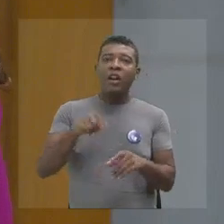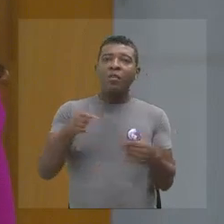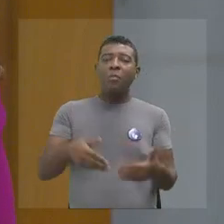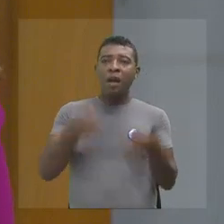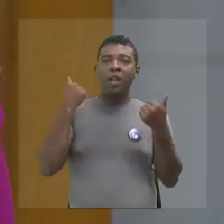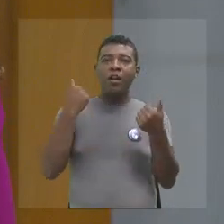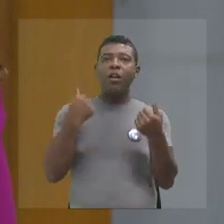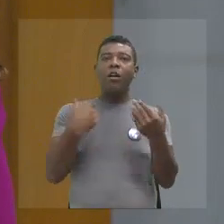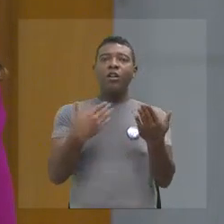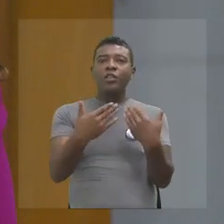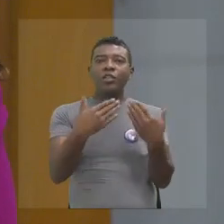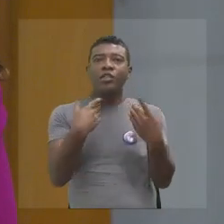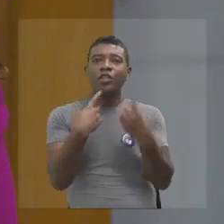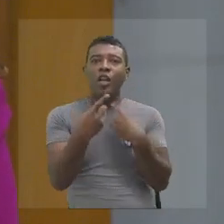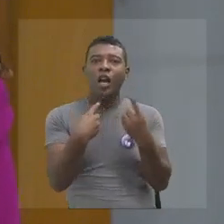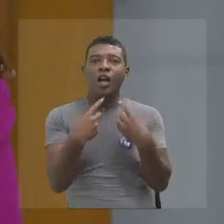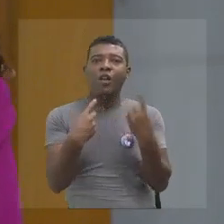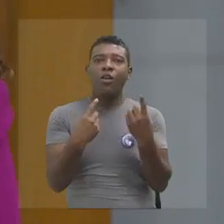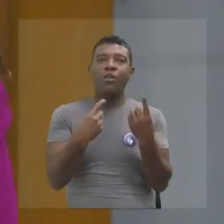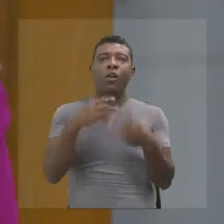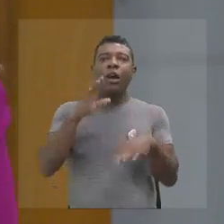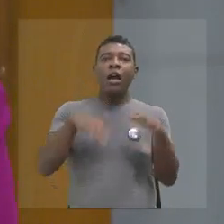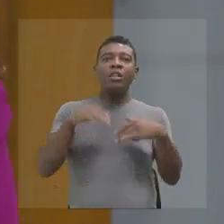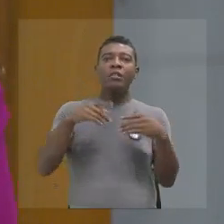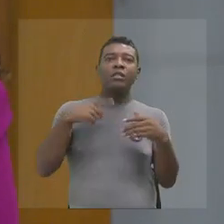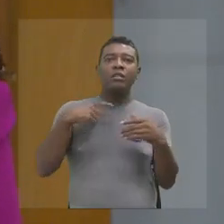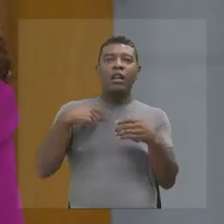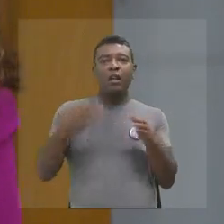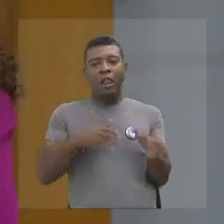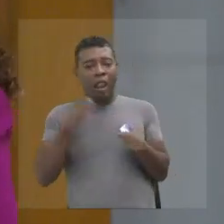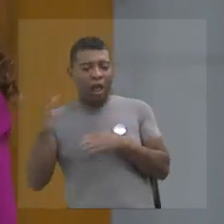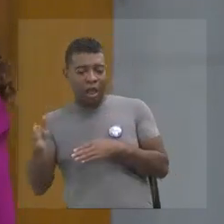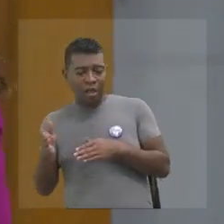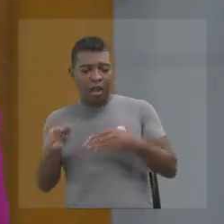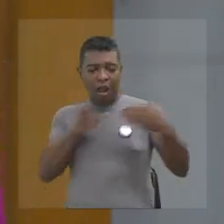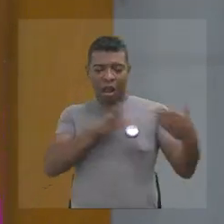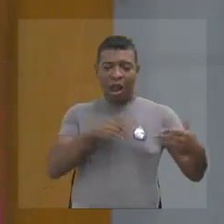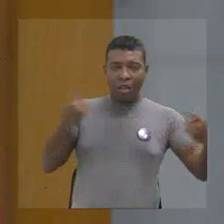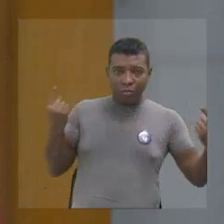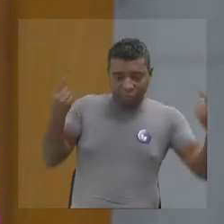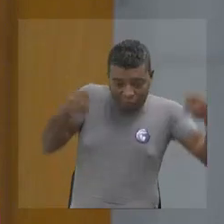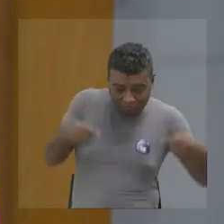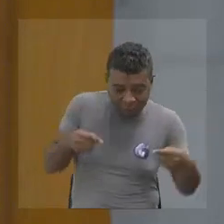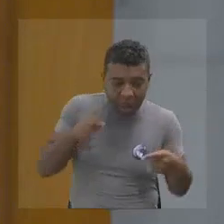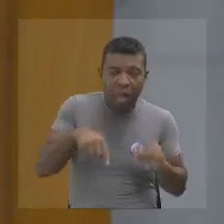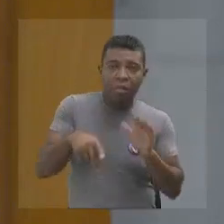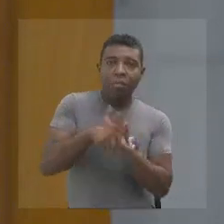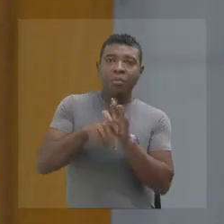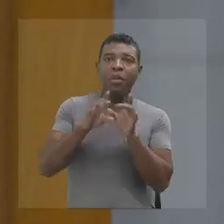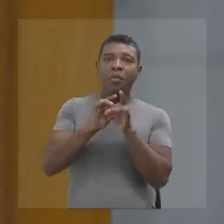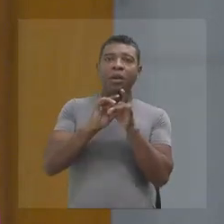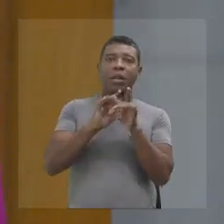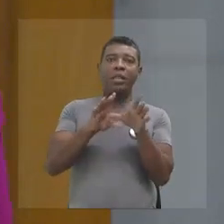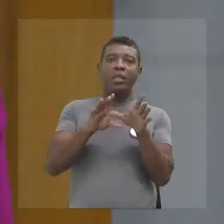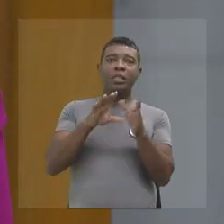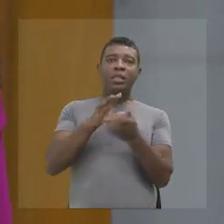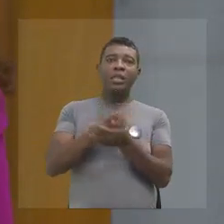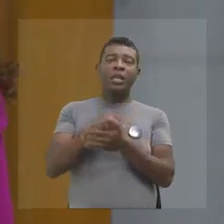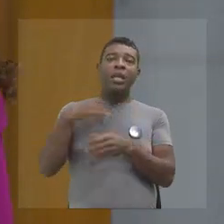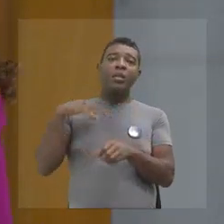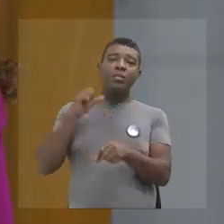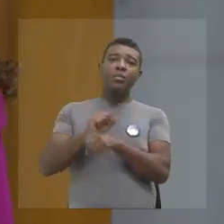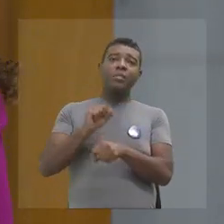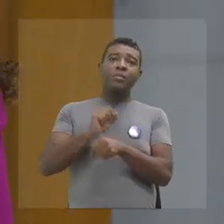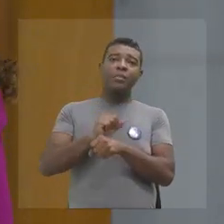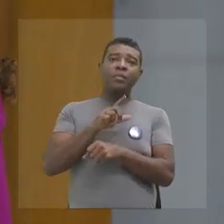Pontes e às vezes não tem jeito tem cisões são lados mas é da Democracia né secretária eu espero também retornar a Lapinha que é um negócio que